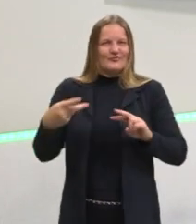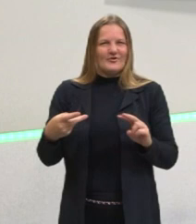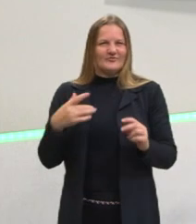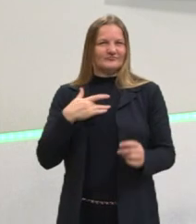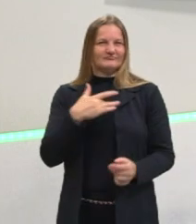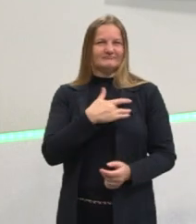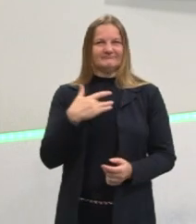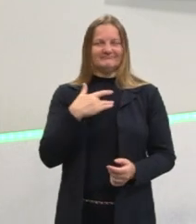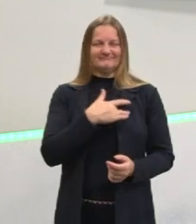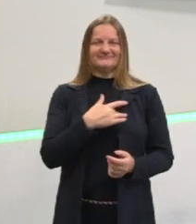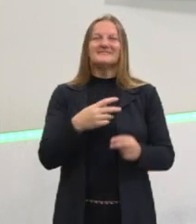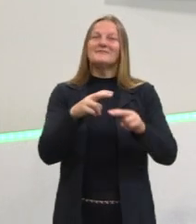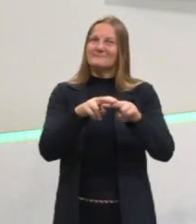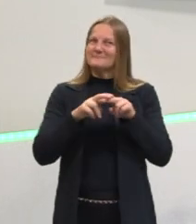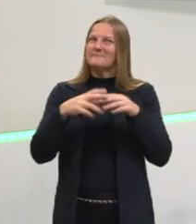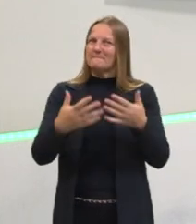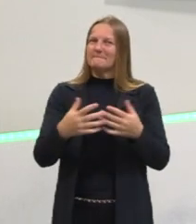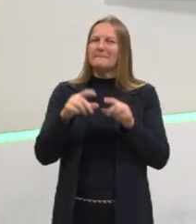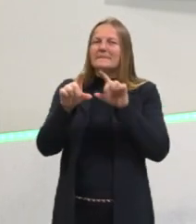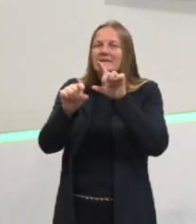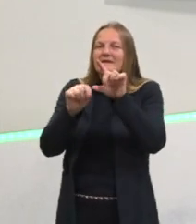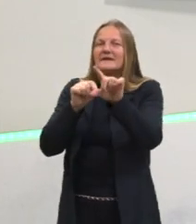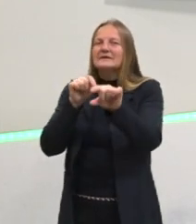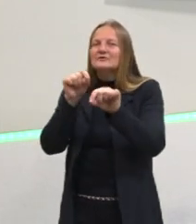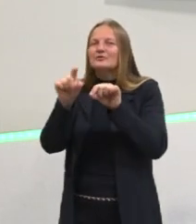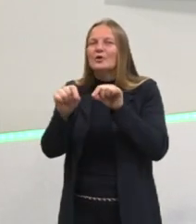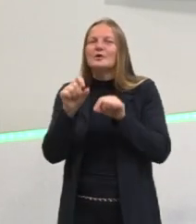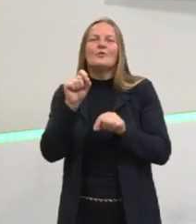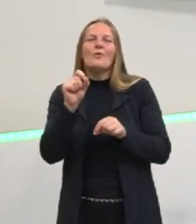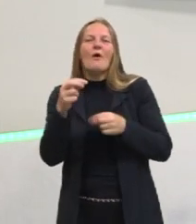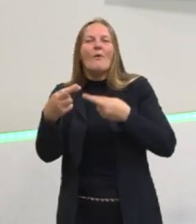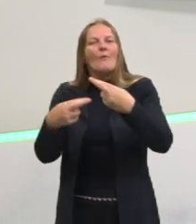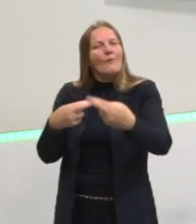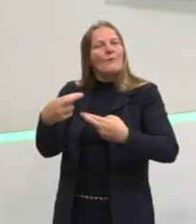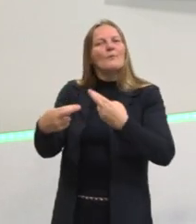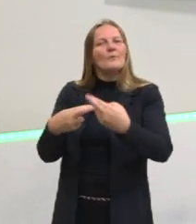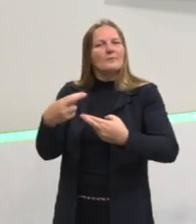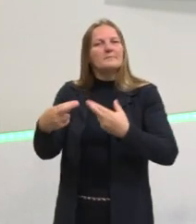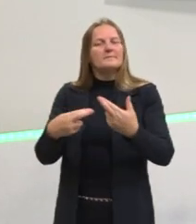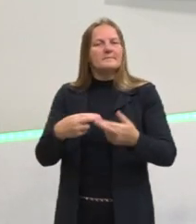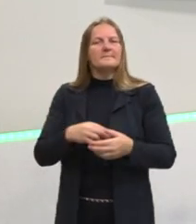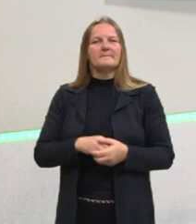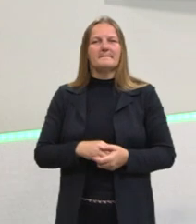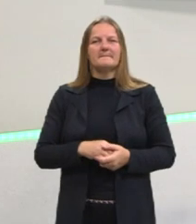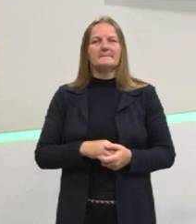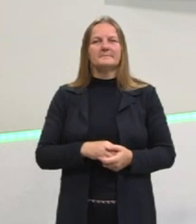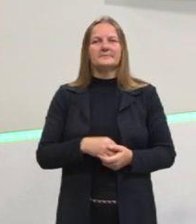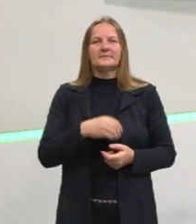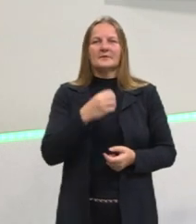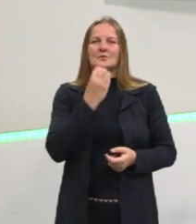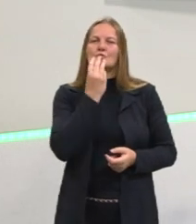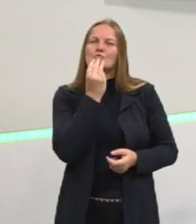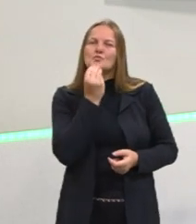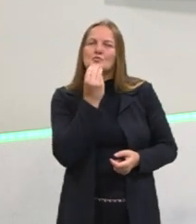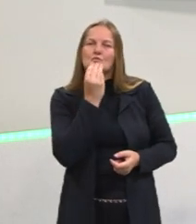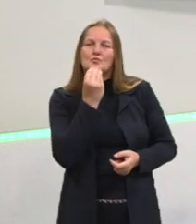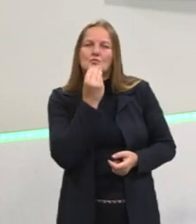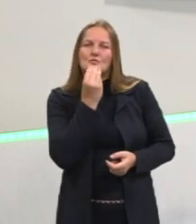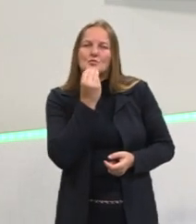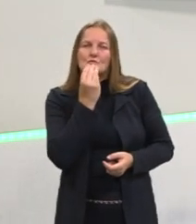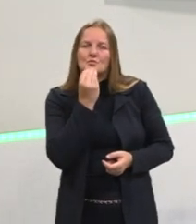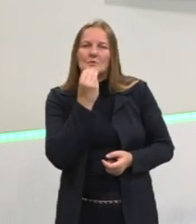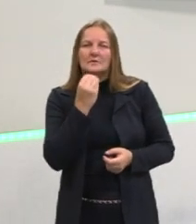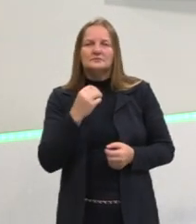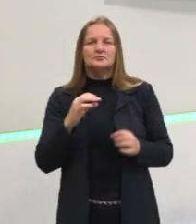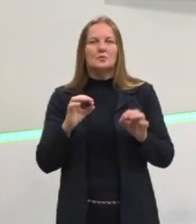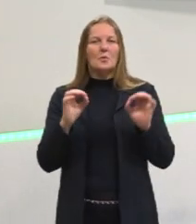esse Gene saudáveis A então ela vai escolher o macho de acordo com isso aí então acho que vai ter uma melhor